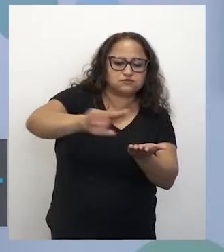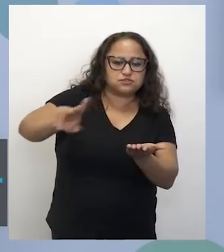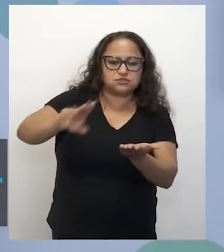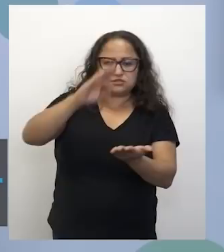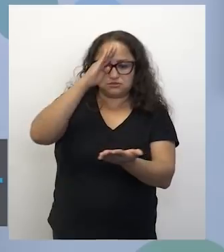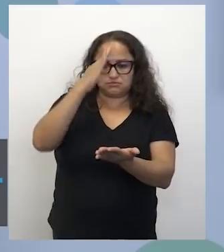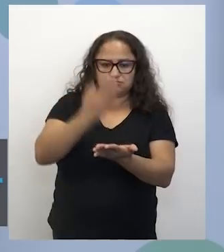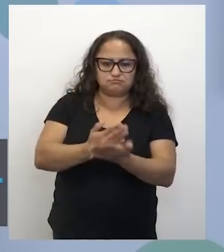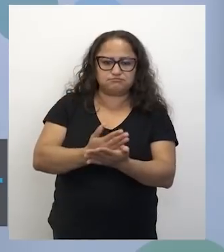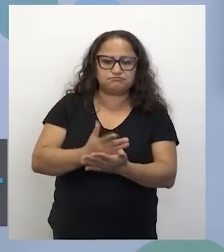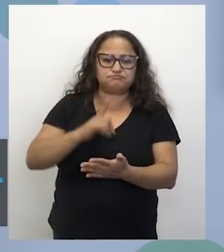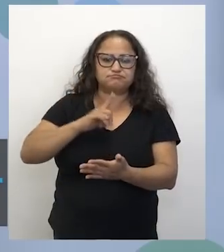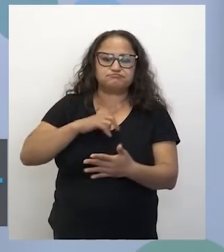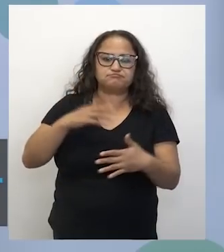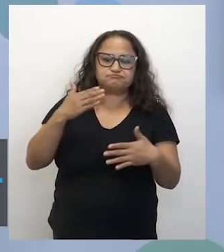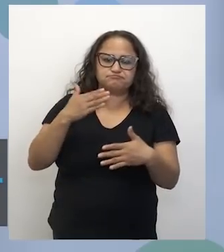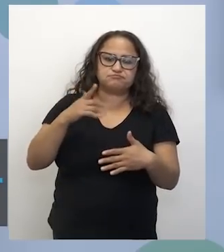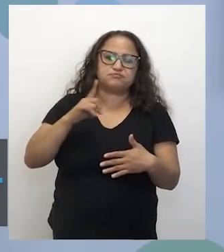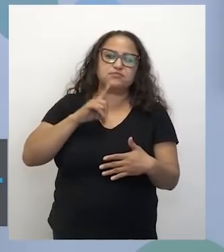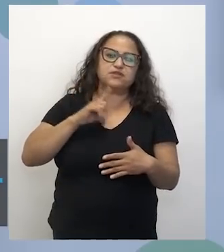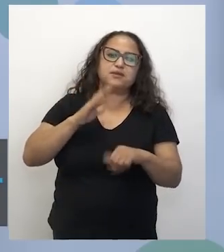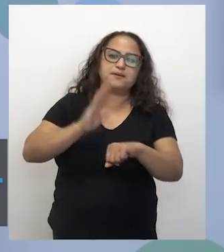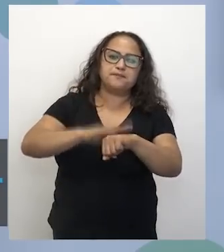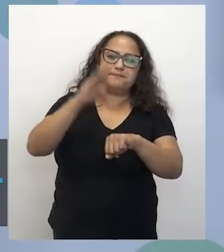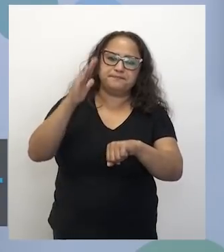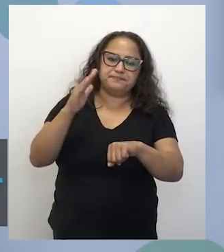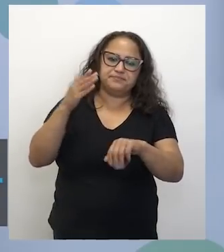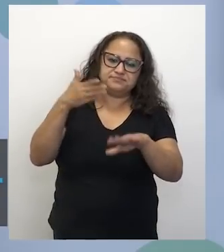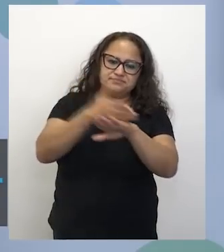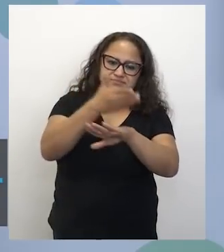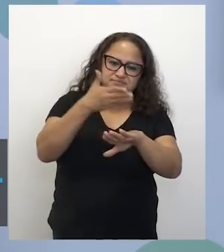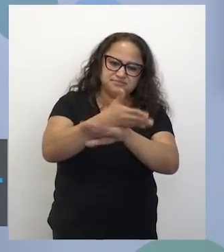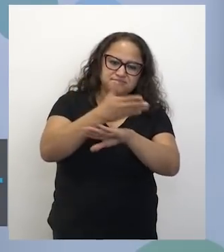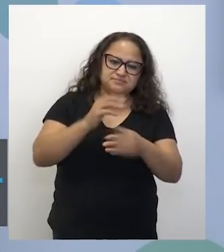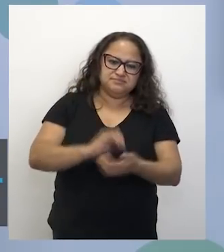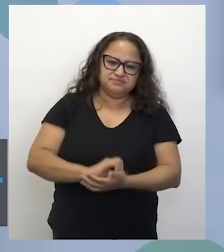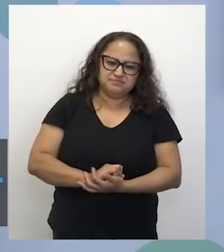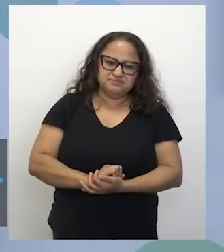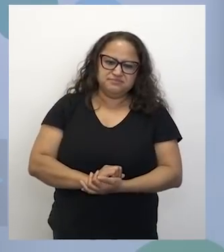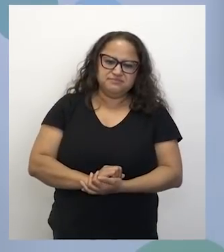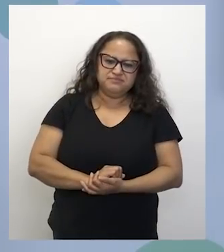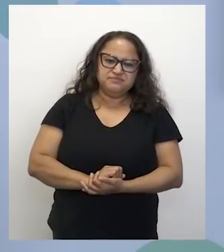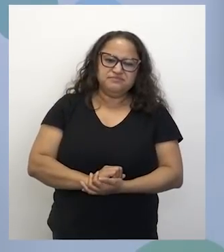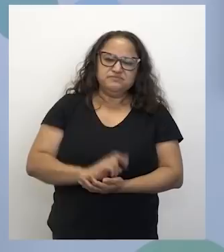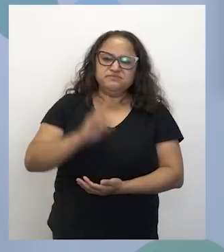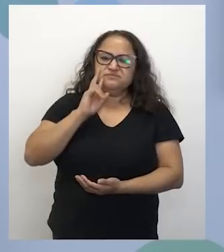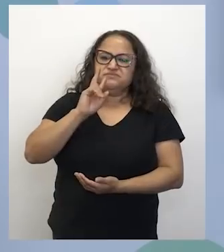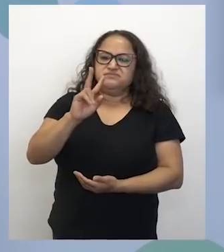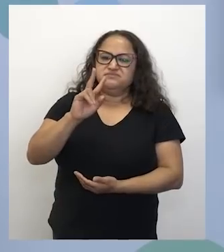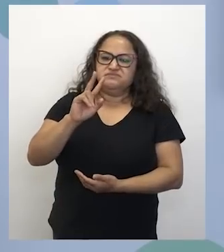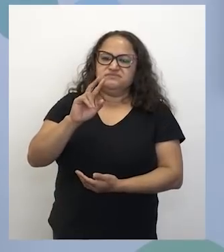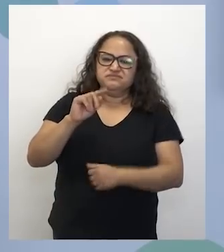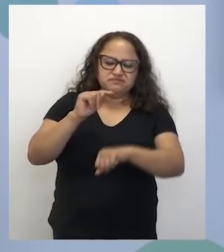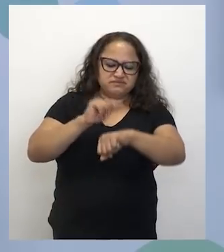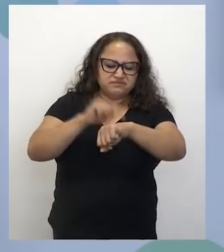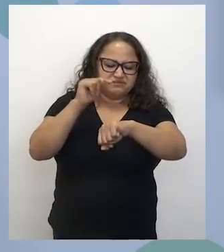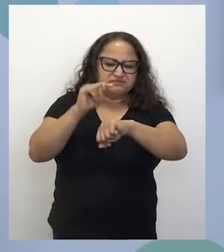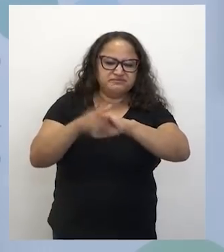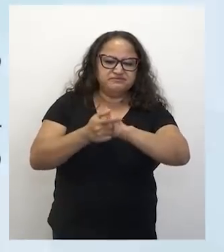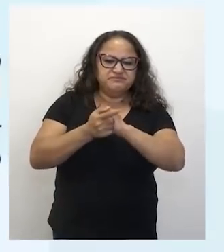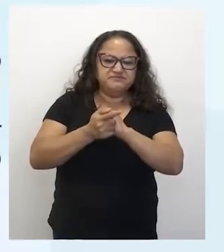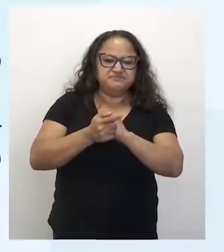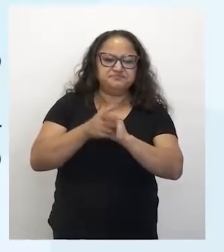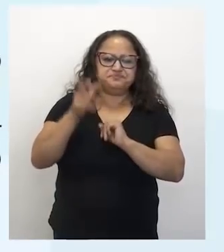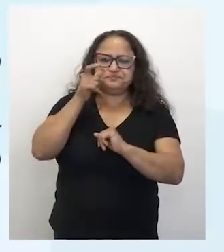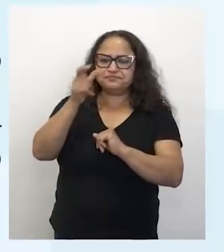vai avançar, né, até porque tem mais uma participação, Deixe-me ver só aqui o horário, eu acho que não vai dar, mas